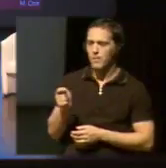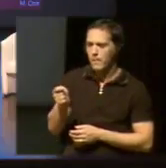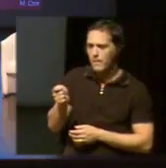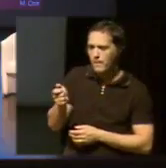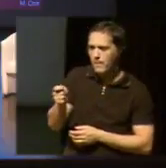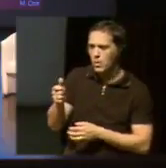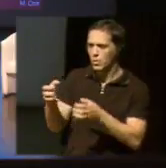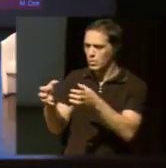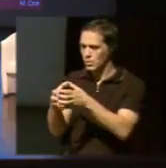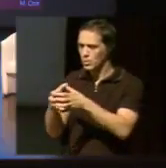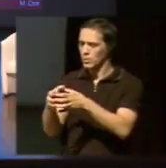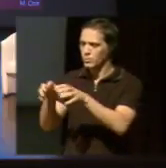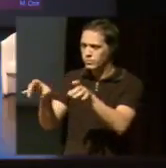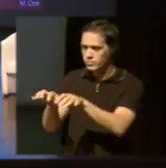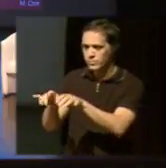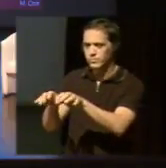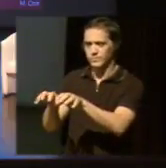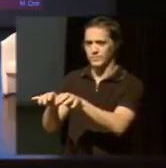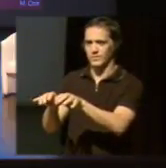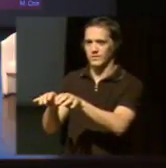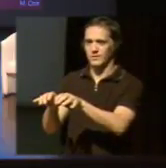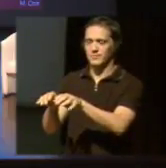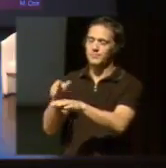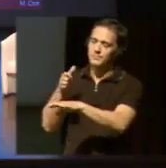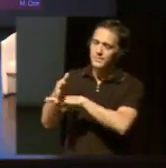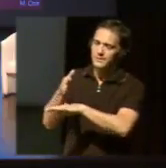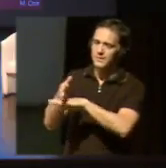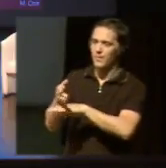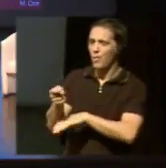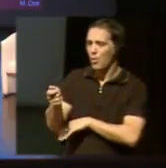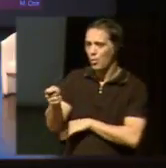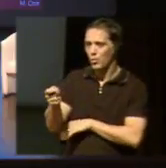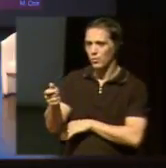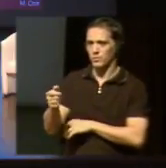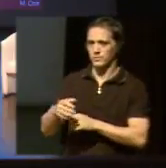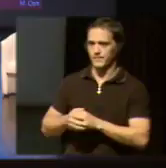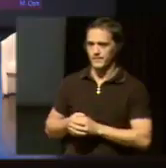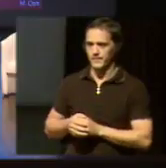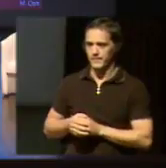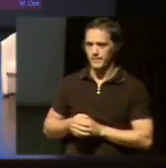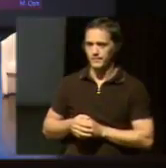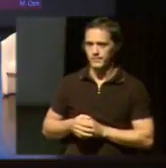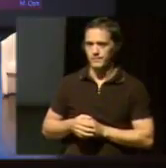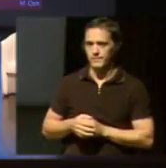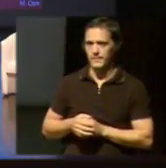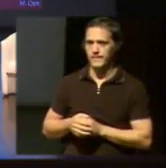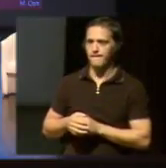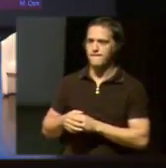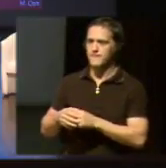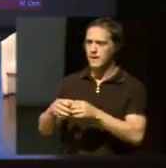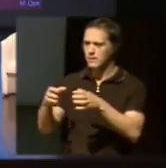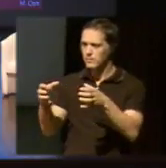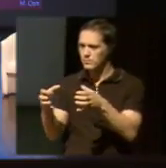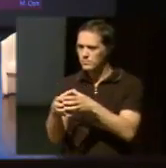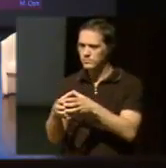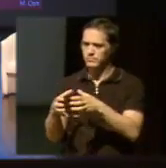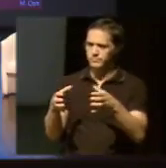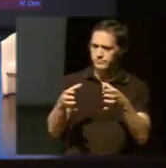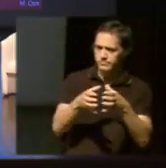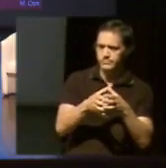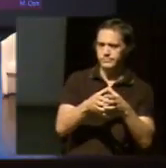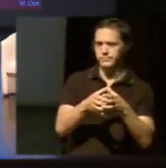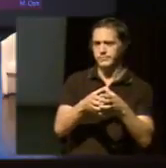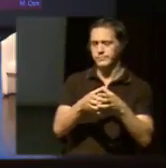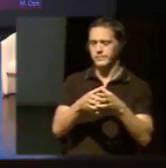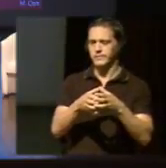de computadores que participam disso. São clubes normais, lares